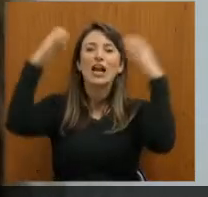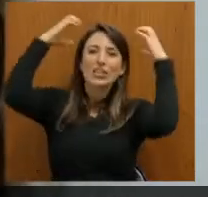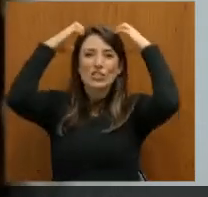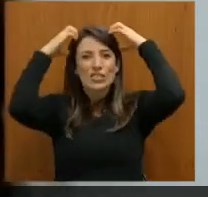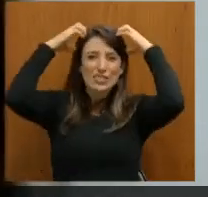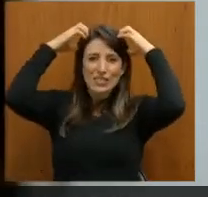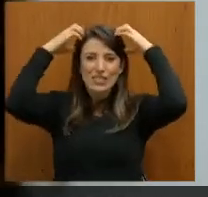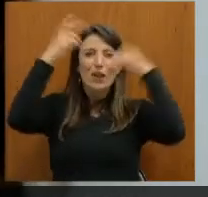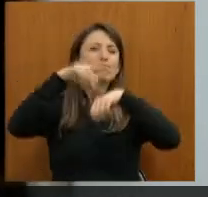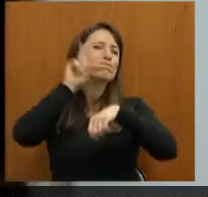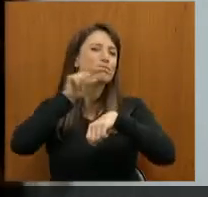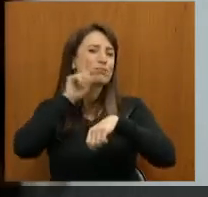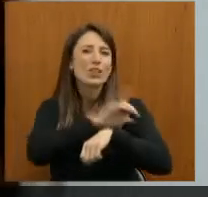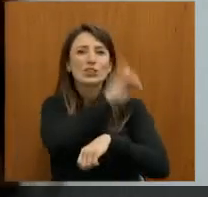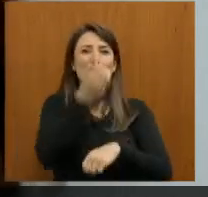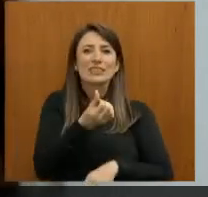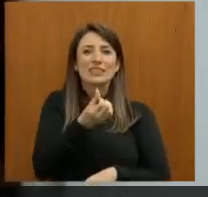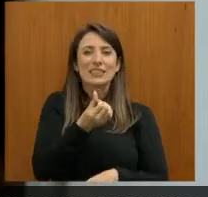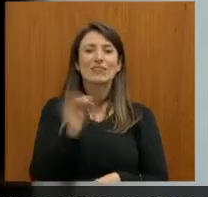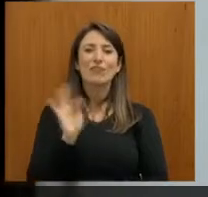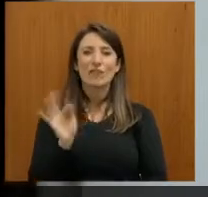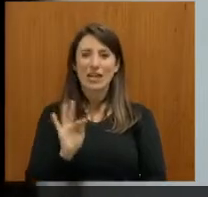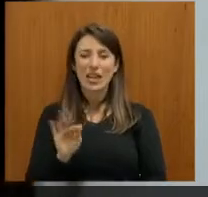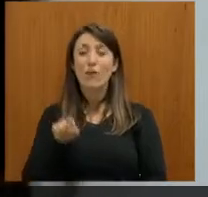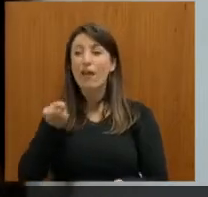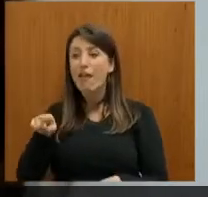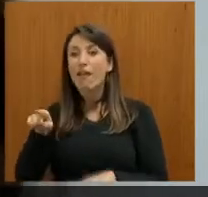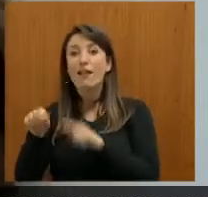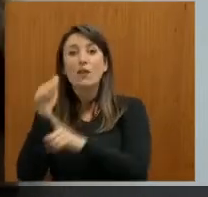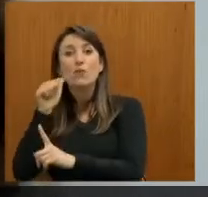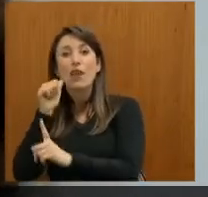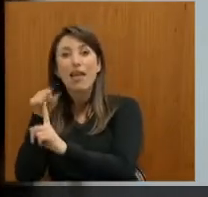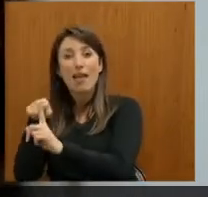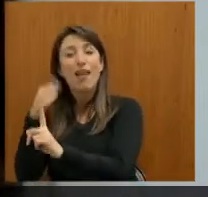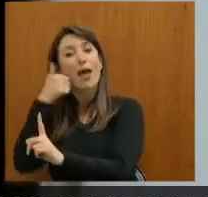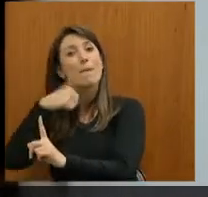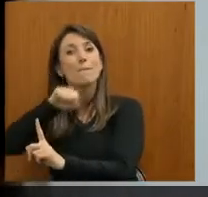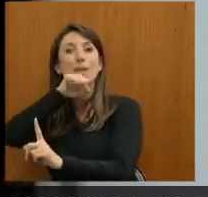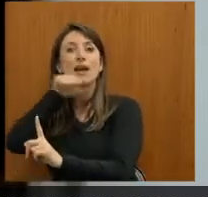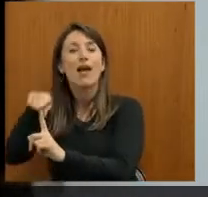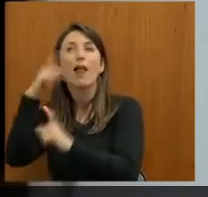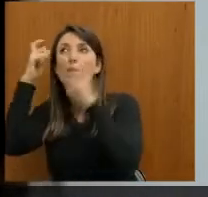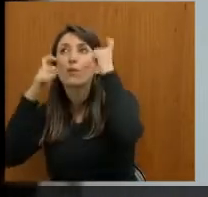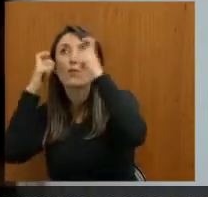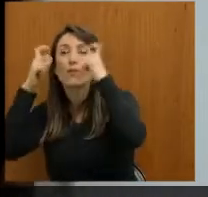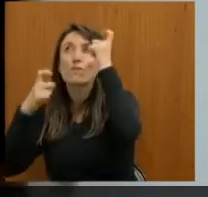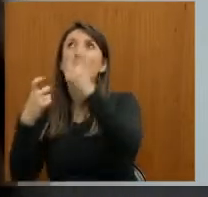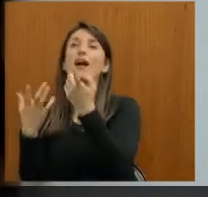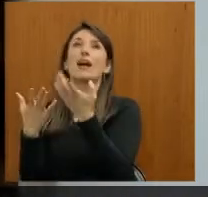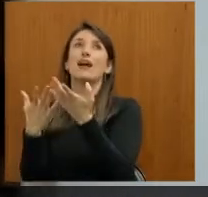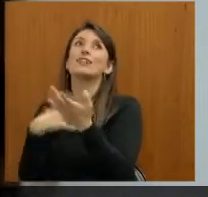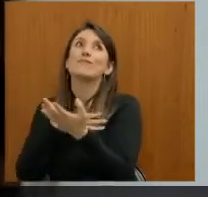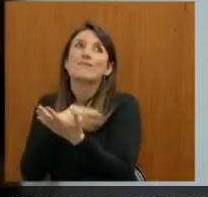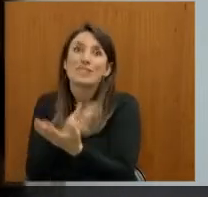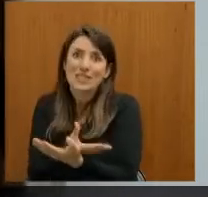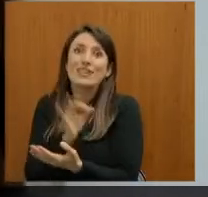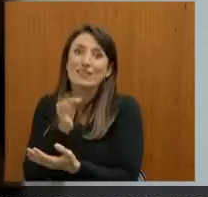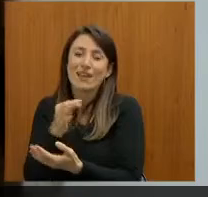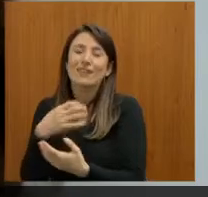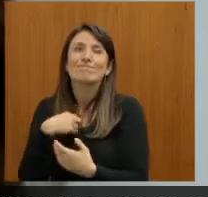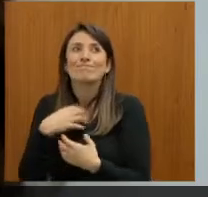e ela como uma mãe que pensa no bem-estar das filhas ela não quis impedir que as filhas viajasse